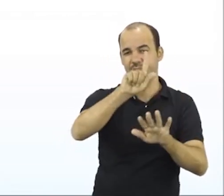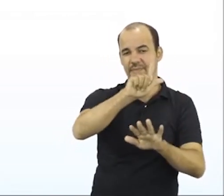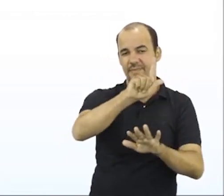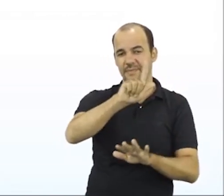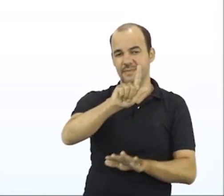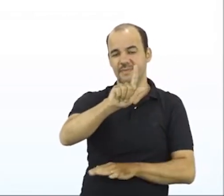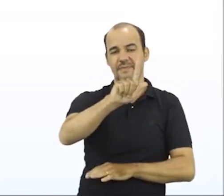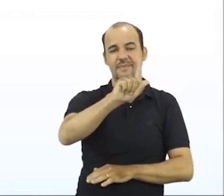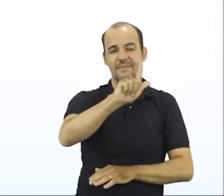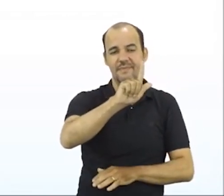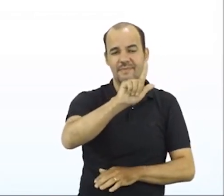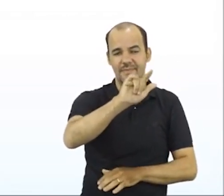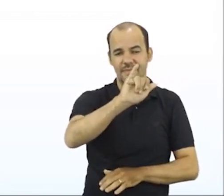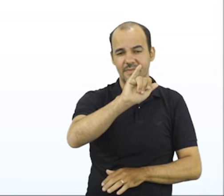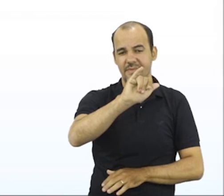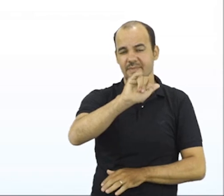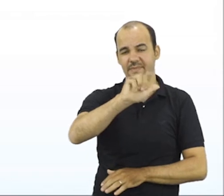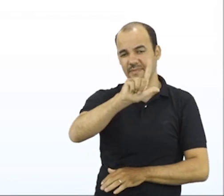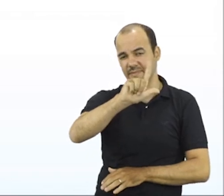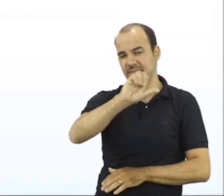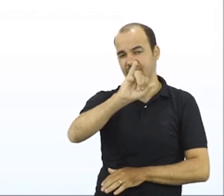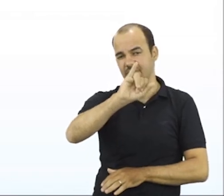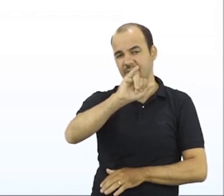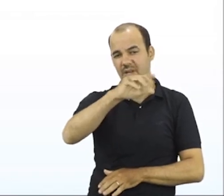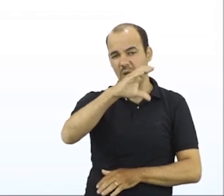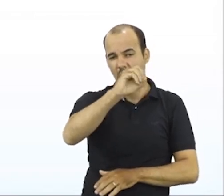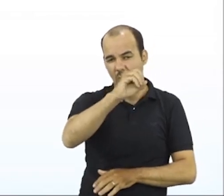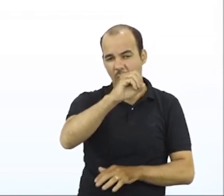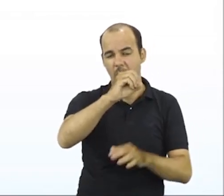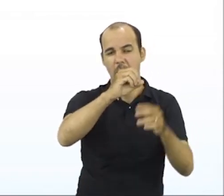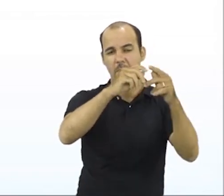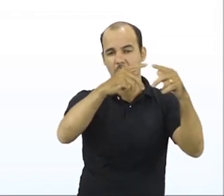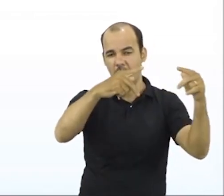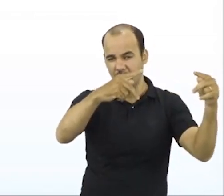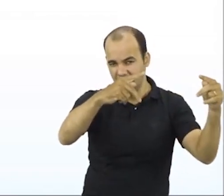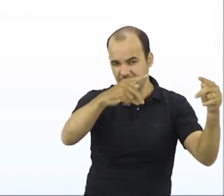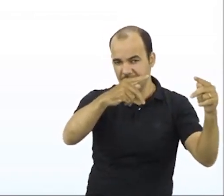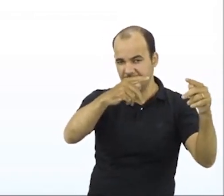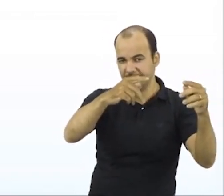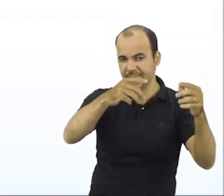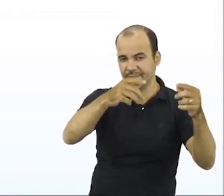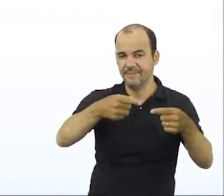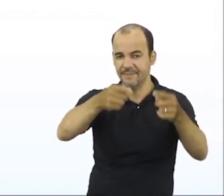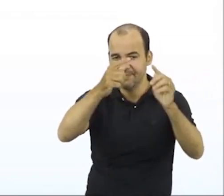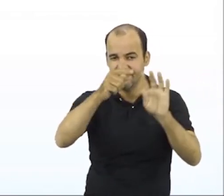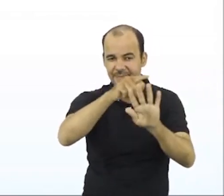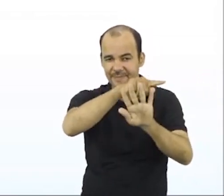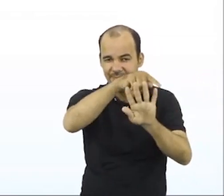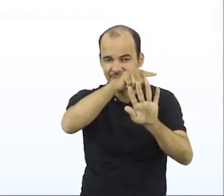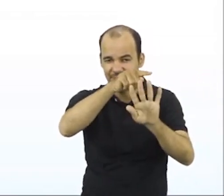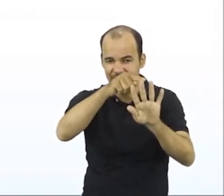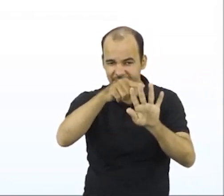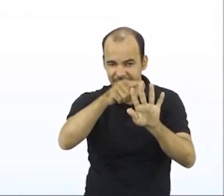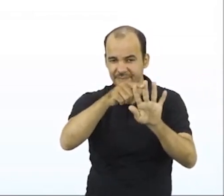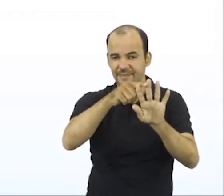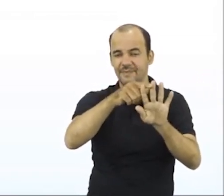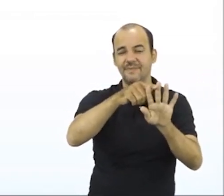A gente tem glicoproteína na membrana. Esse outro aqui vai ser